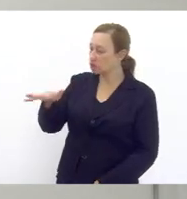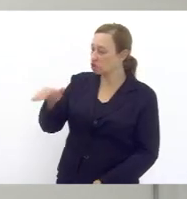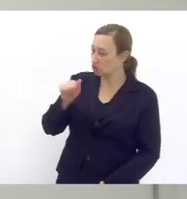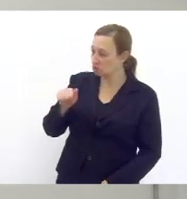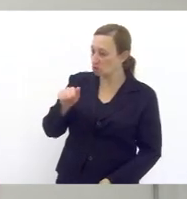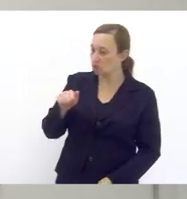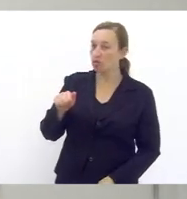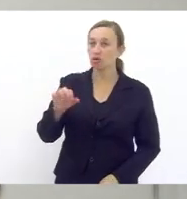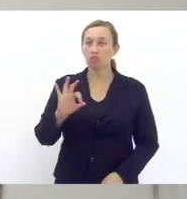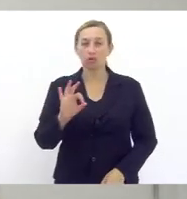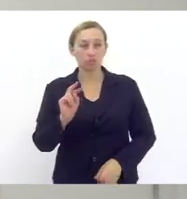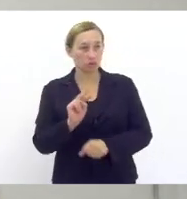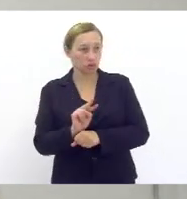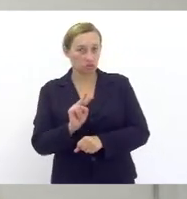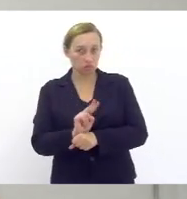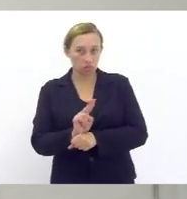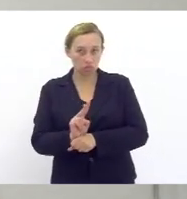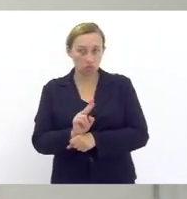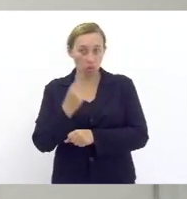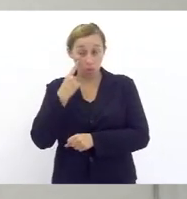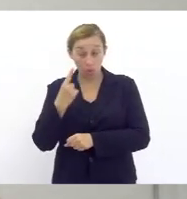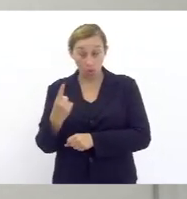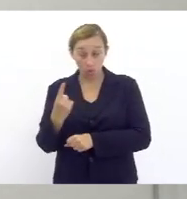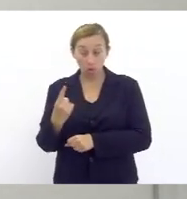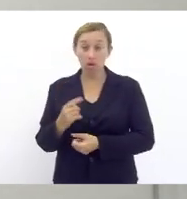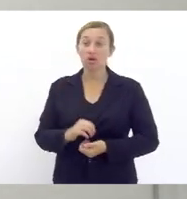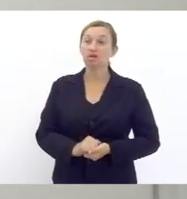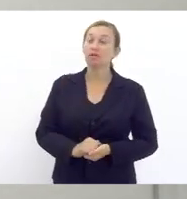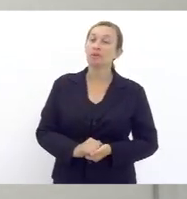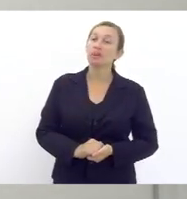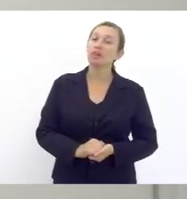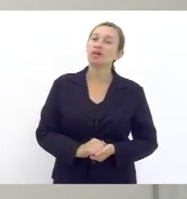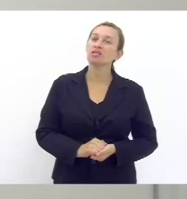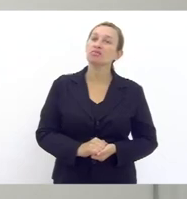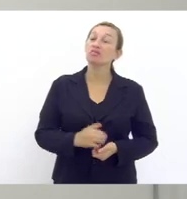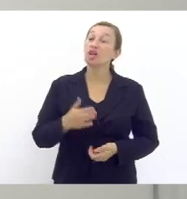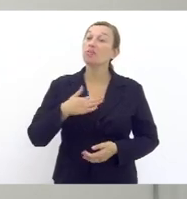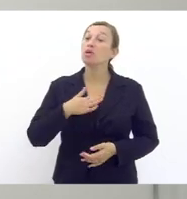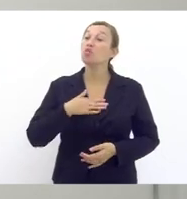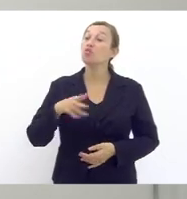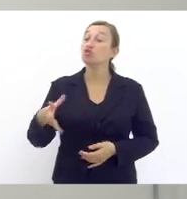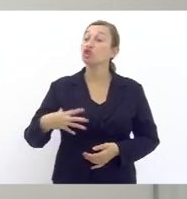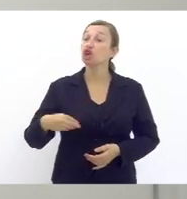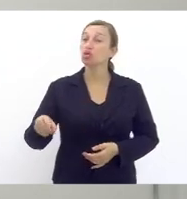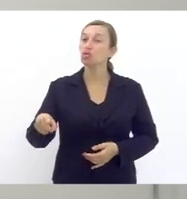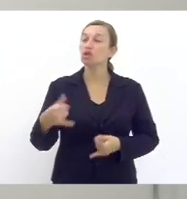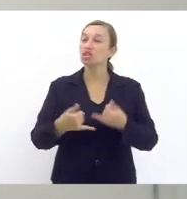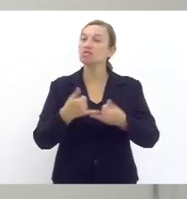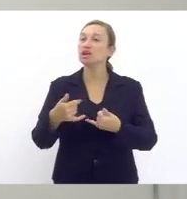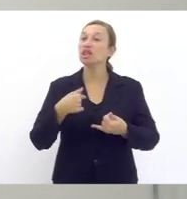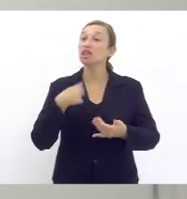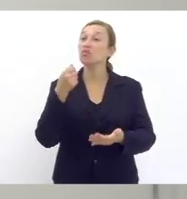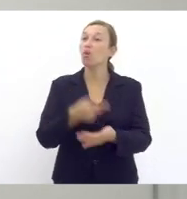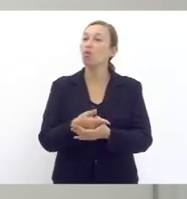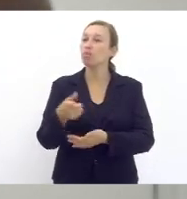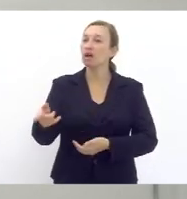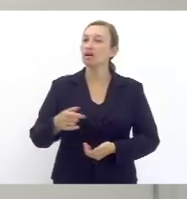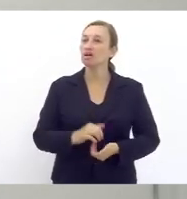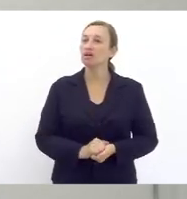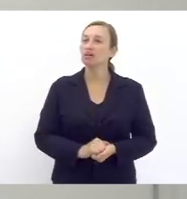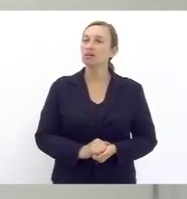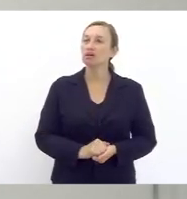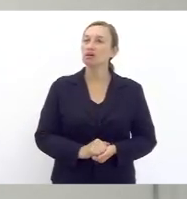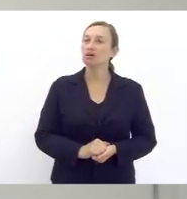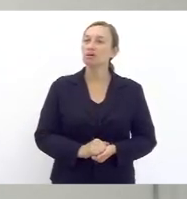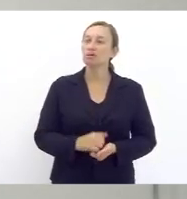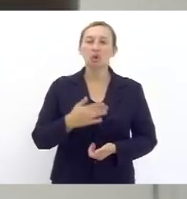pobre é meu pai olhou e virou assim eu é meu filho e esse brinquedo eu vou levar meu pai não